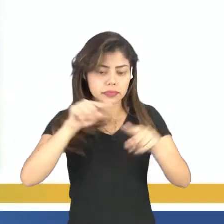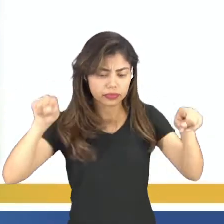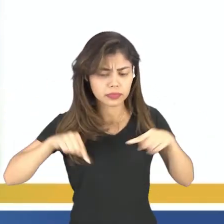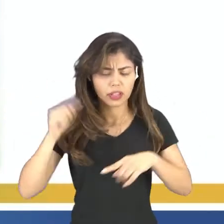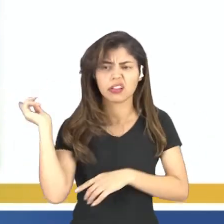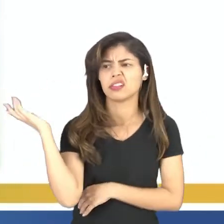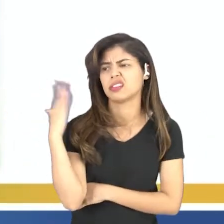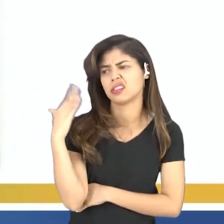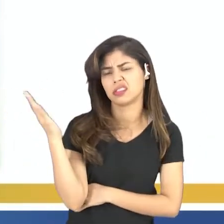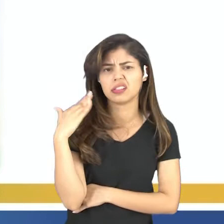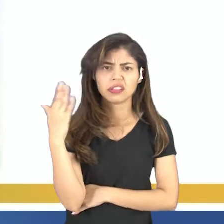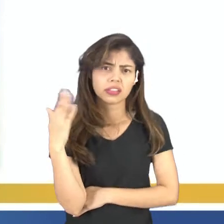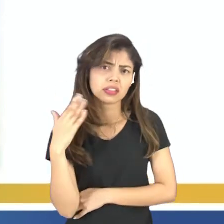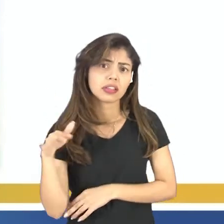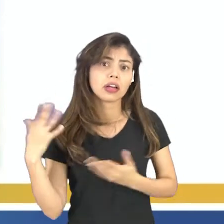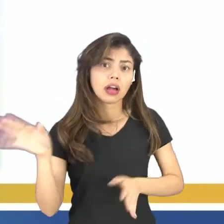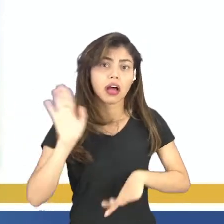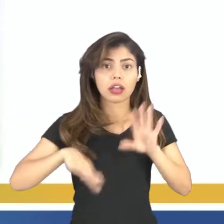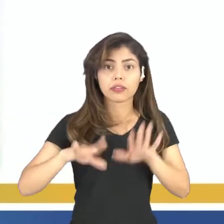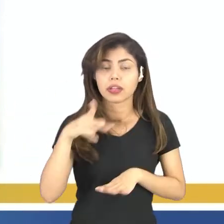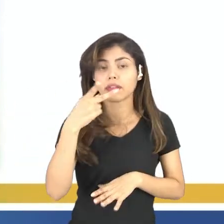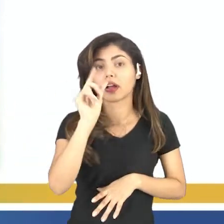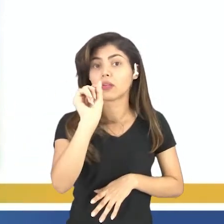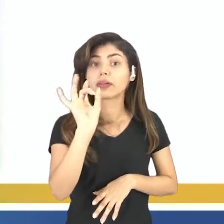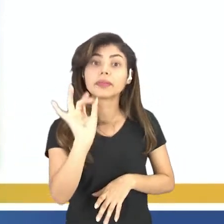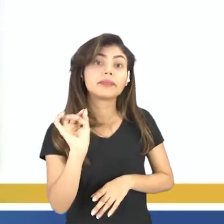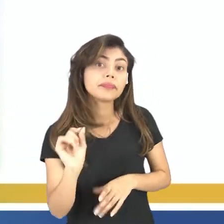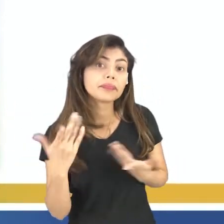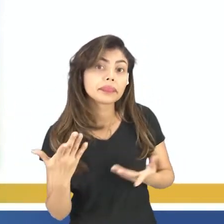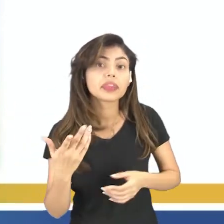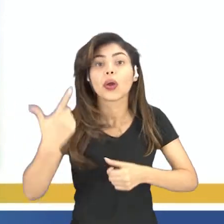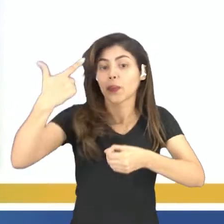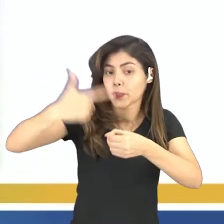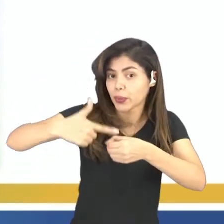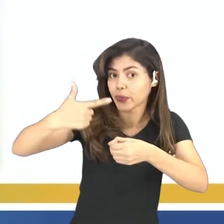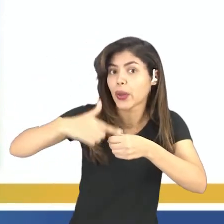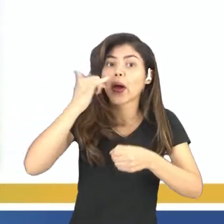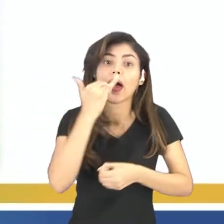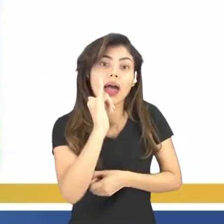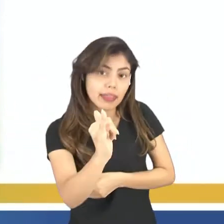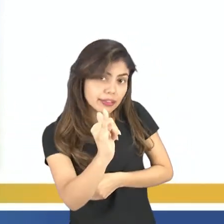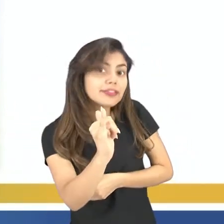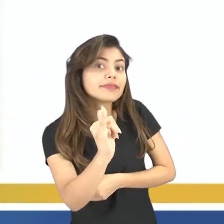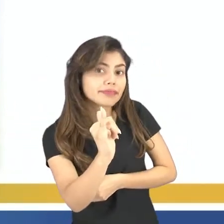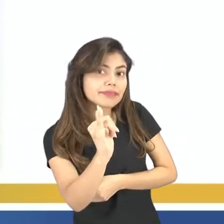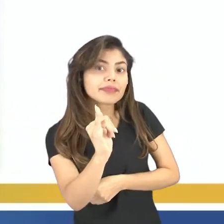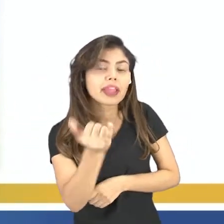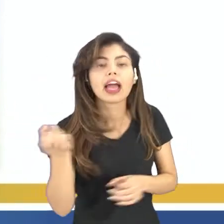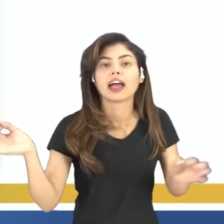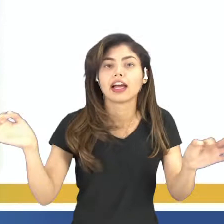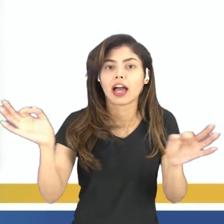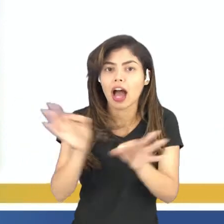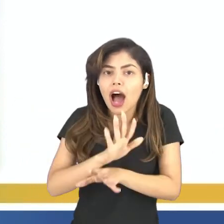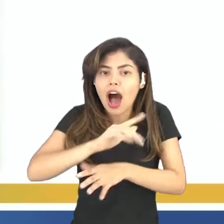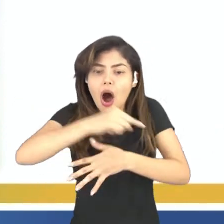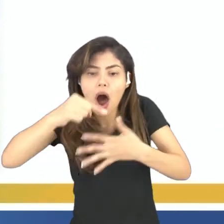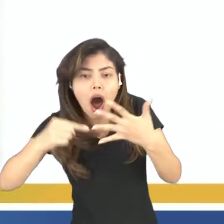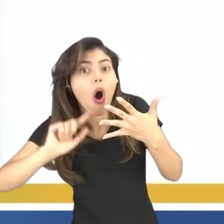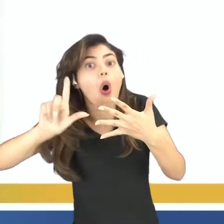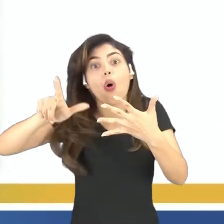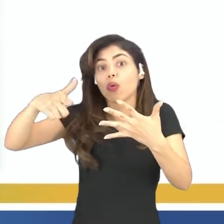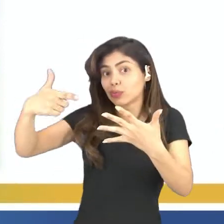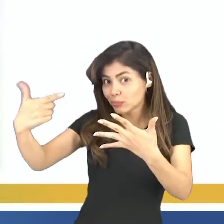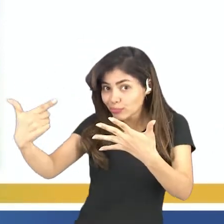temperatura, mas depois nós veremos que são conceitos bem diferenciados. Dizemos que o petróleo é energia, dizemos